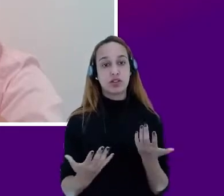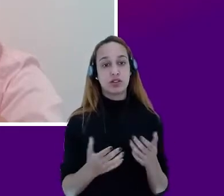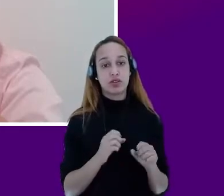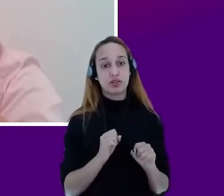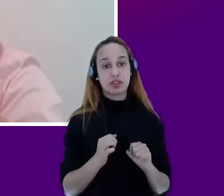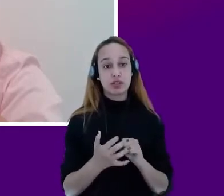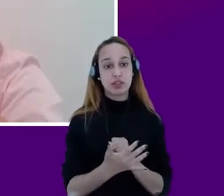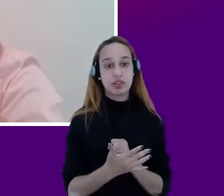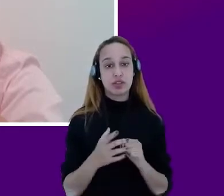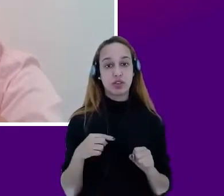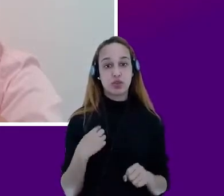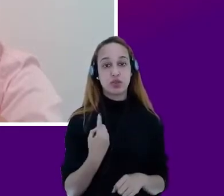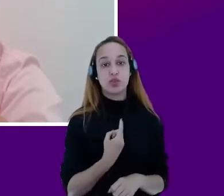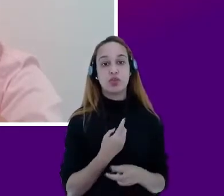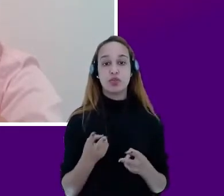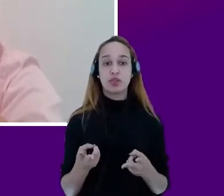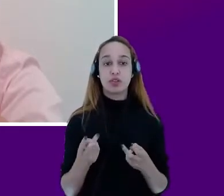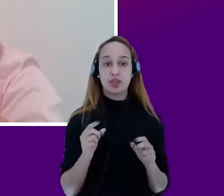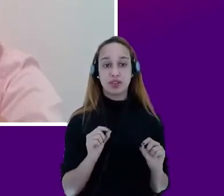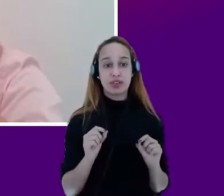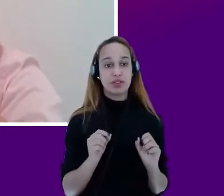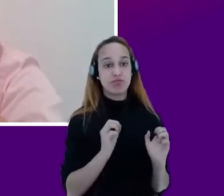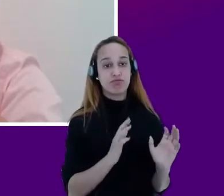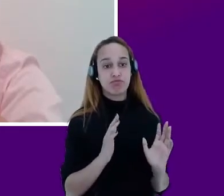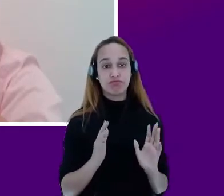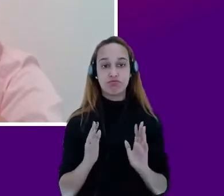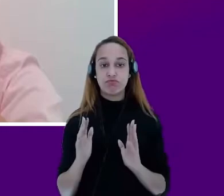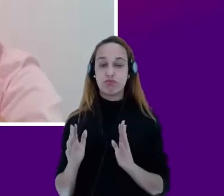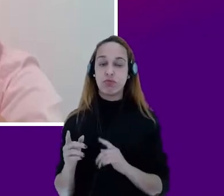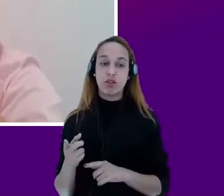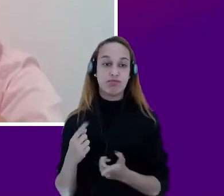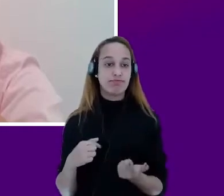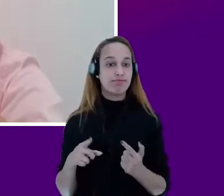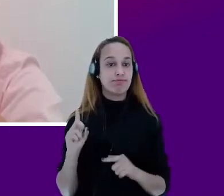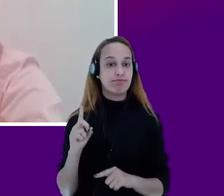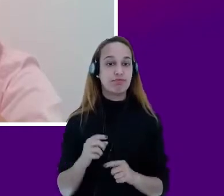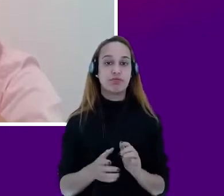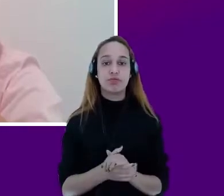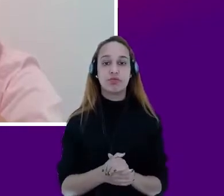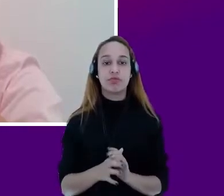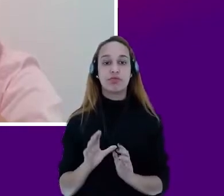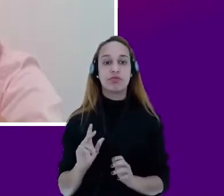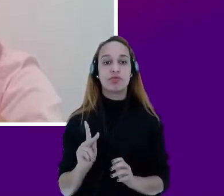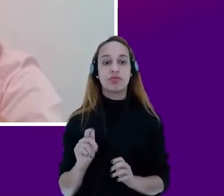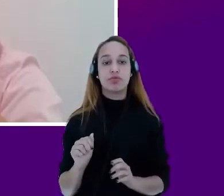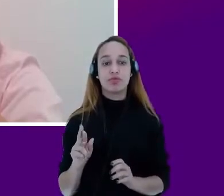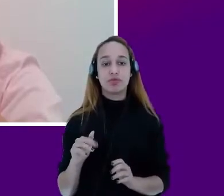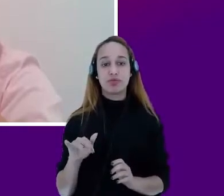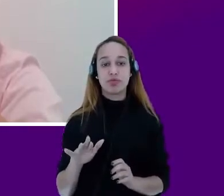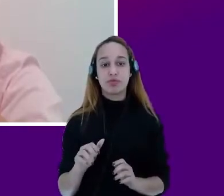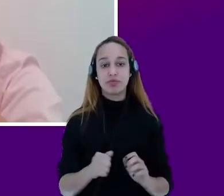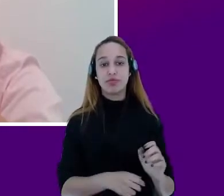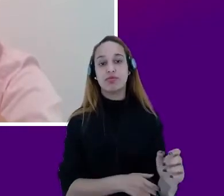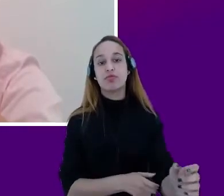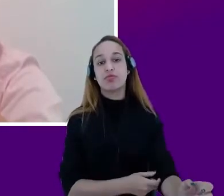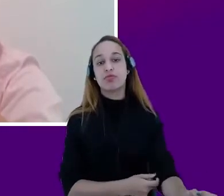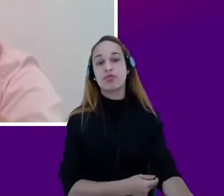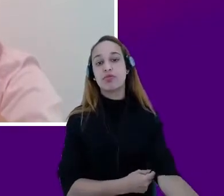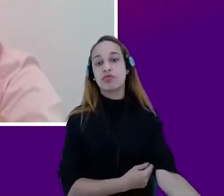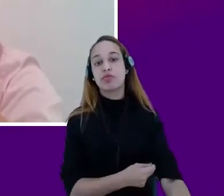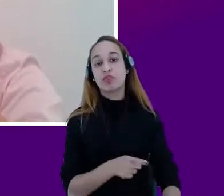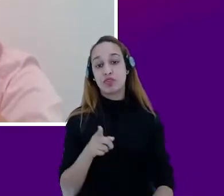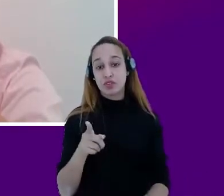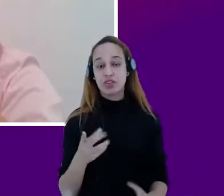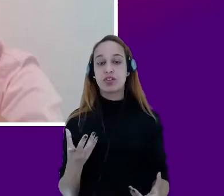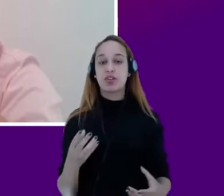gente observou que esse processo foi muito alavancado. Aí, Karina, acho que essa pergunta, né, você está ali dentro do